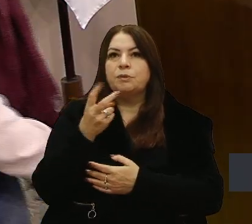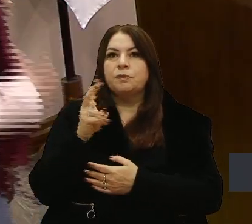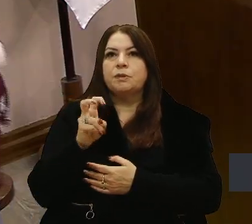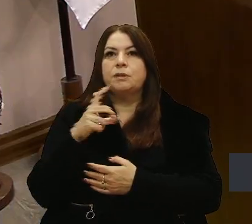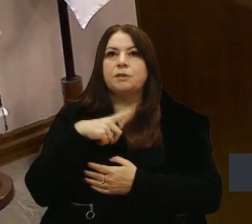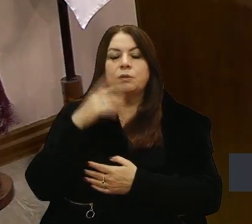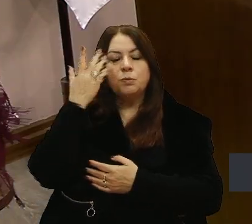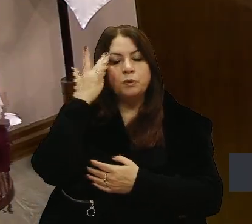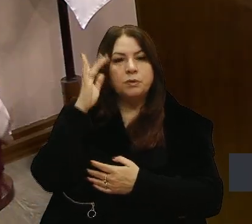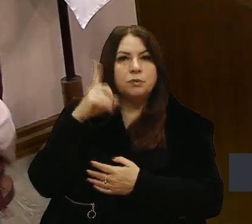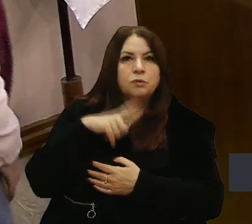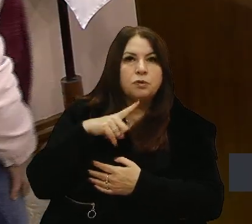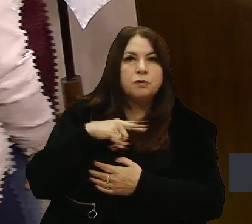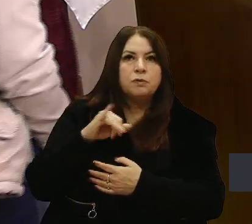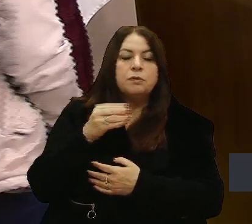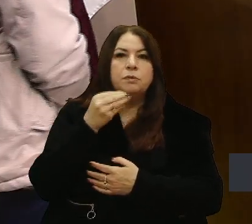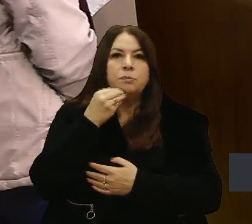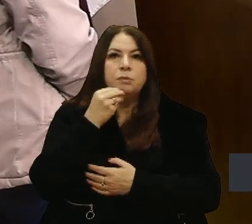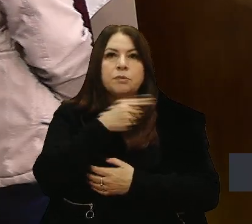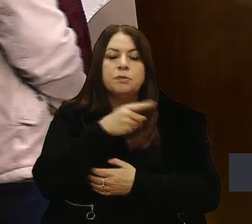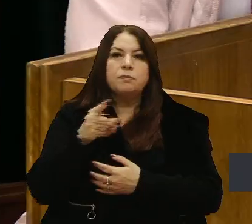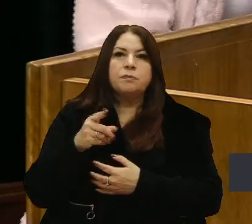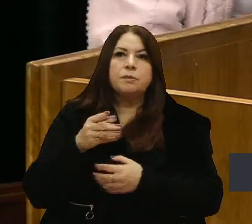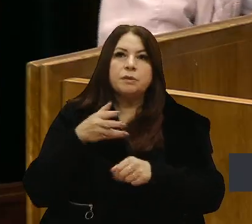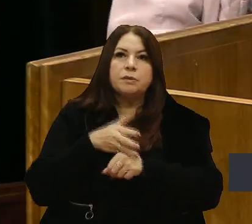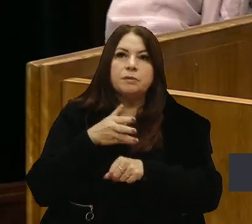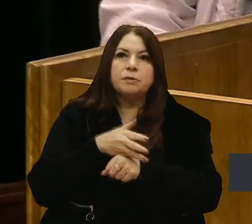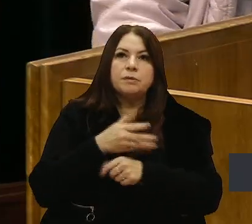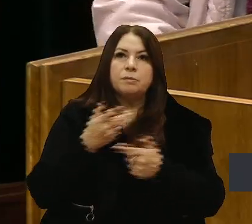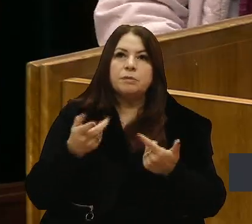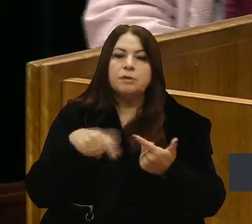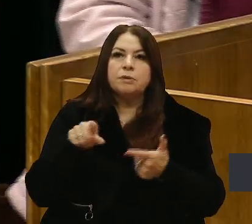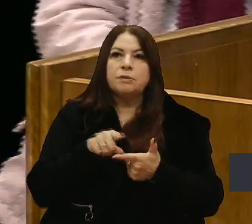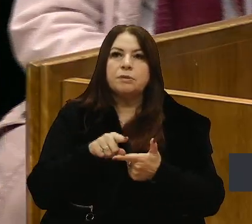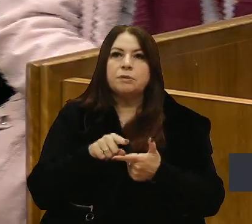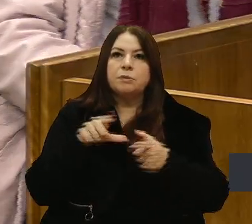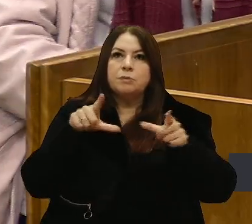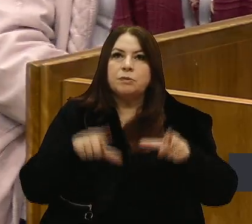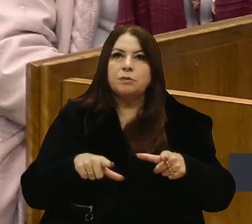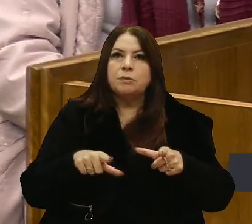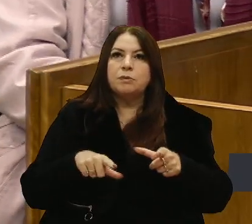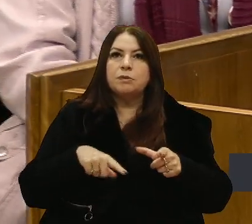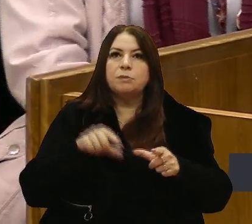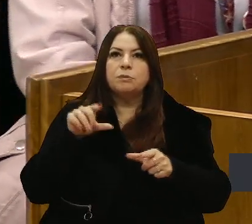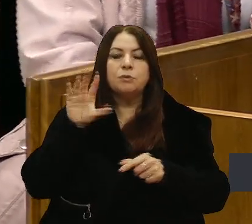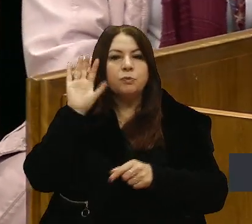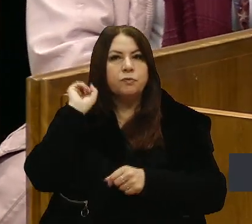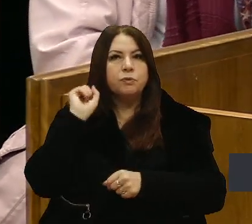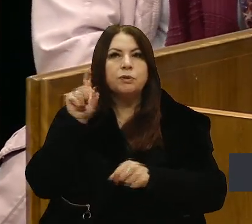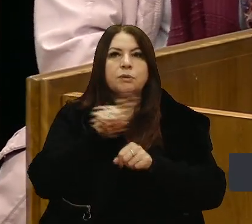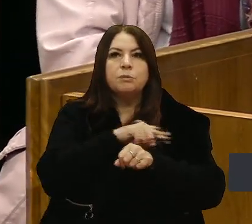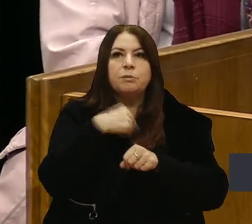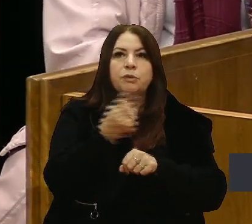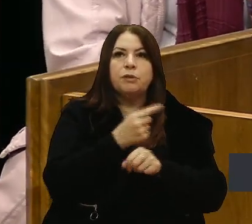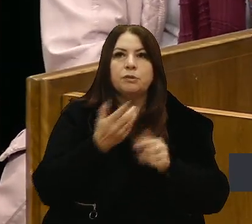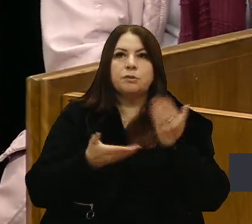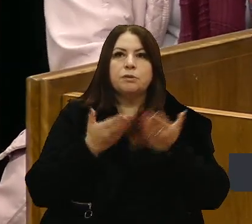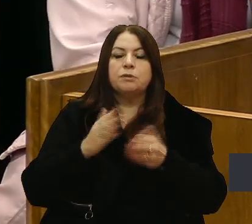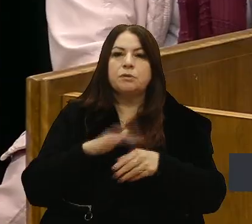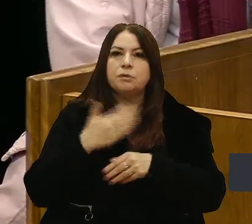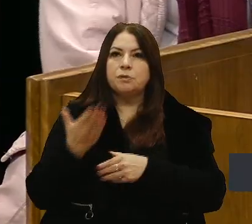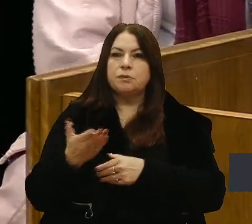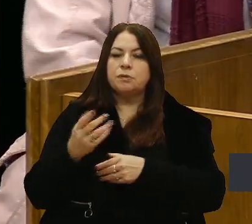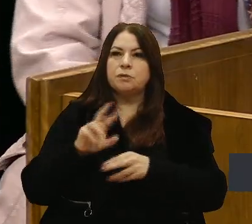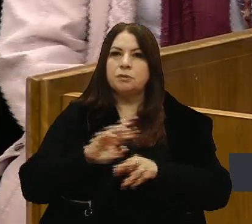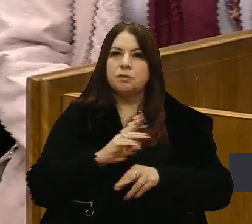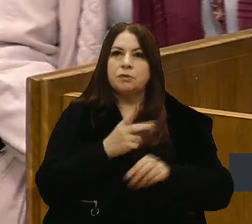não sei se vocês tiveram a oportunidade de participar de mas é um local onde somos escutados e também escutamos. O serviço vai muito além de um